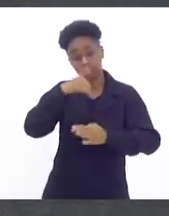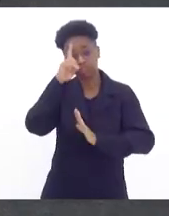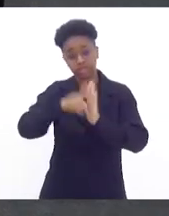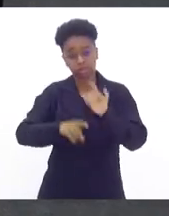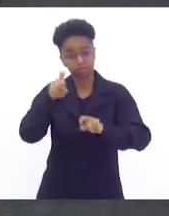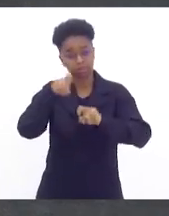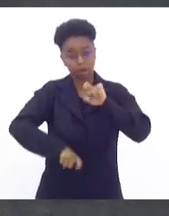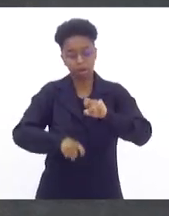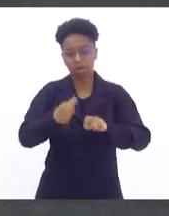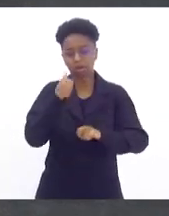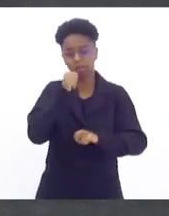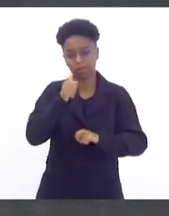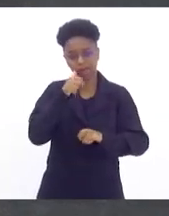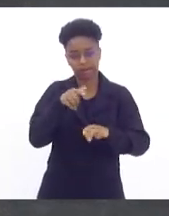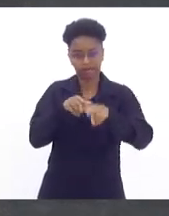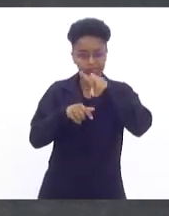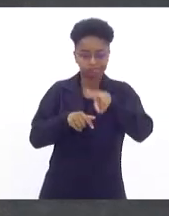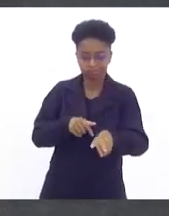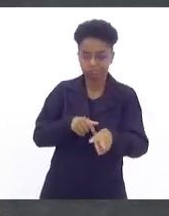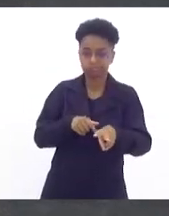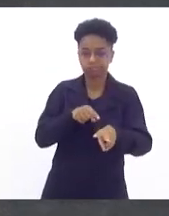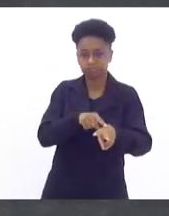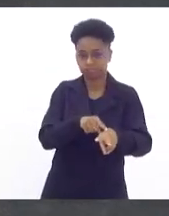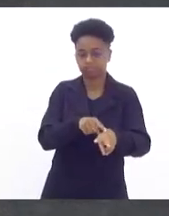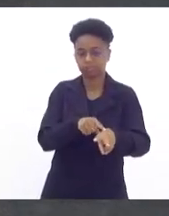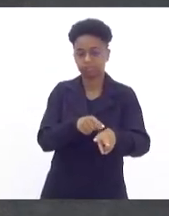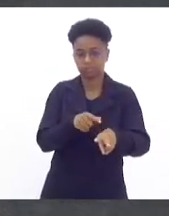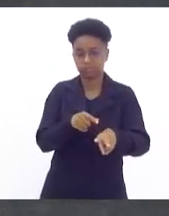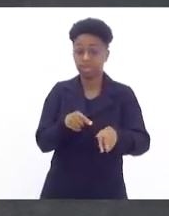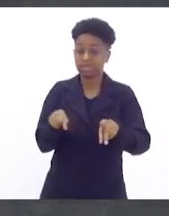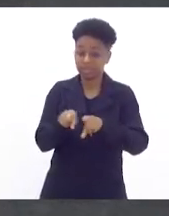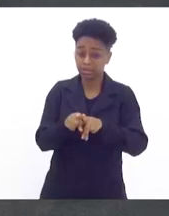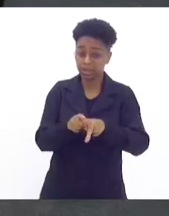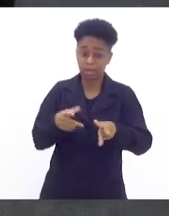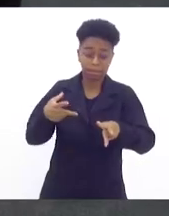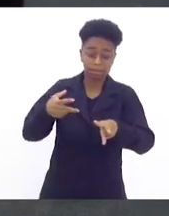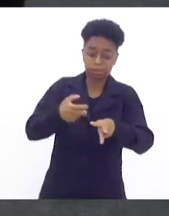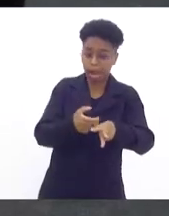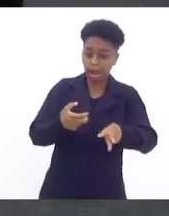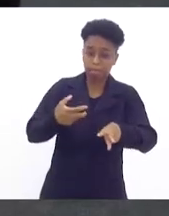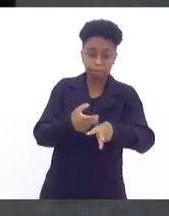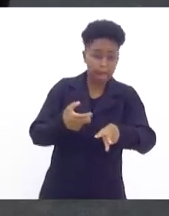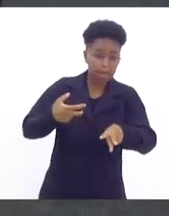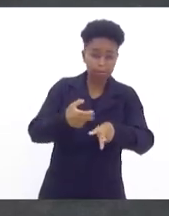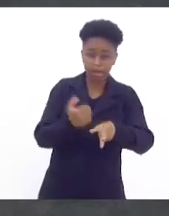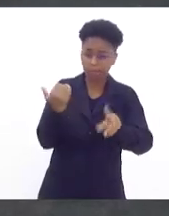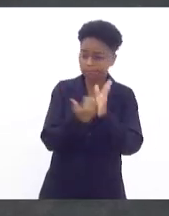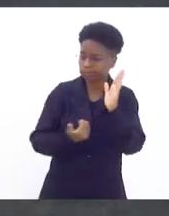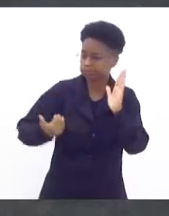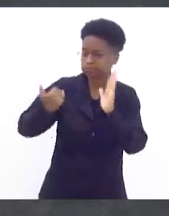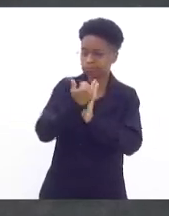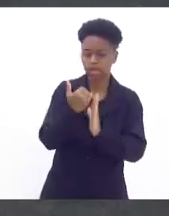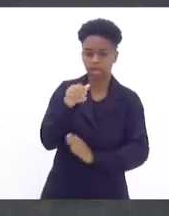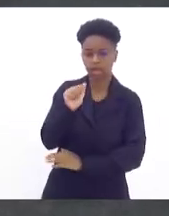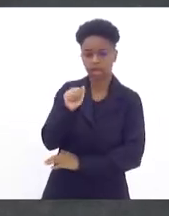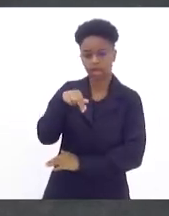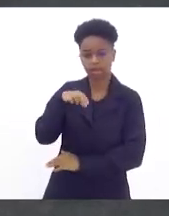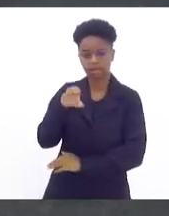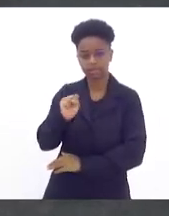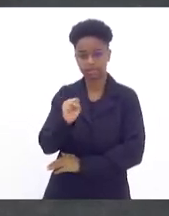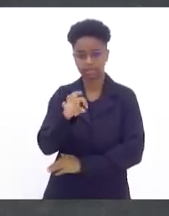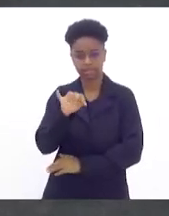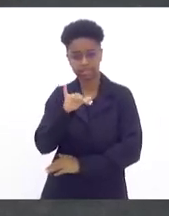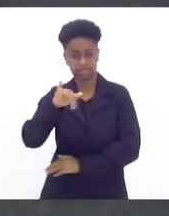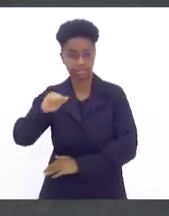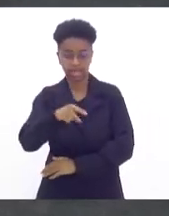de estuprar uma mulher que estava ali inclusive Deuses cavalares de anestesia para que